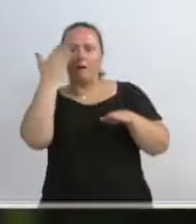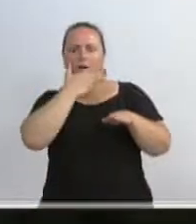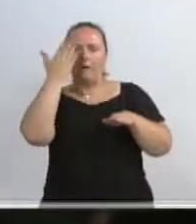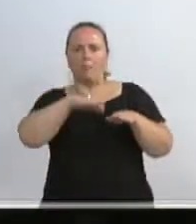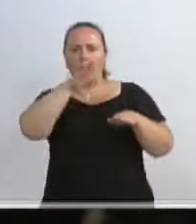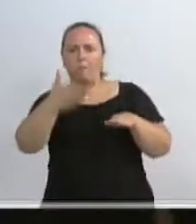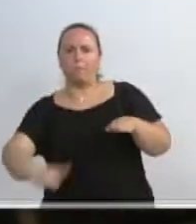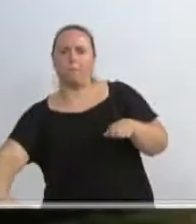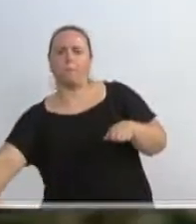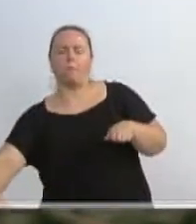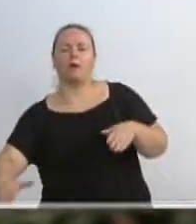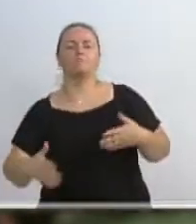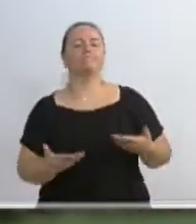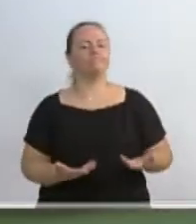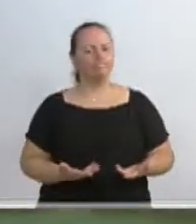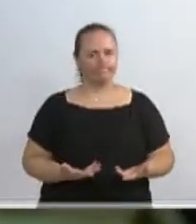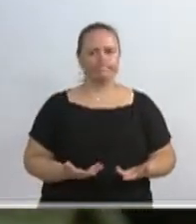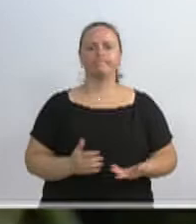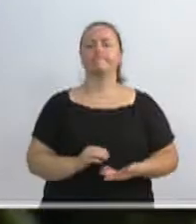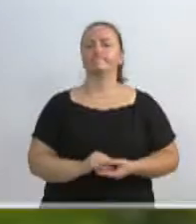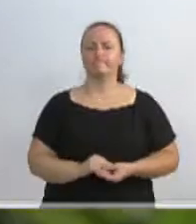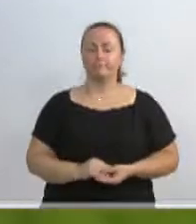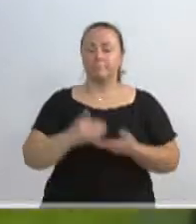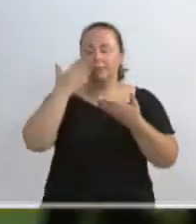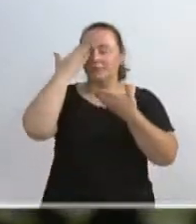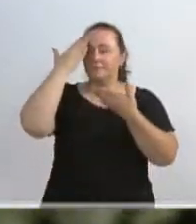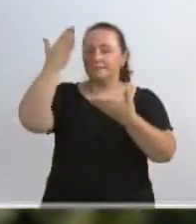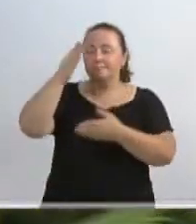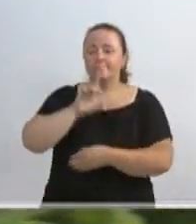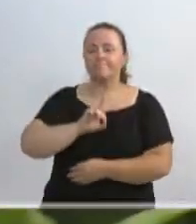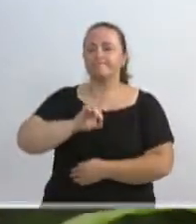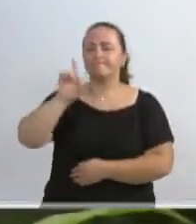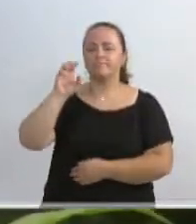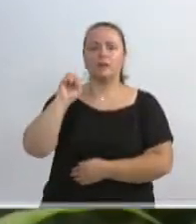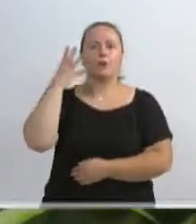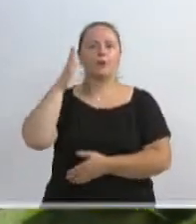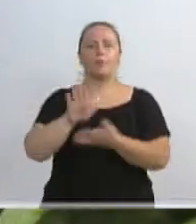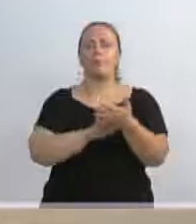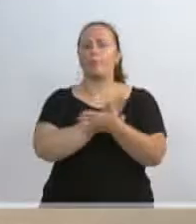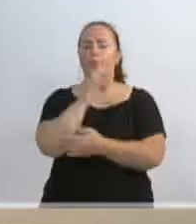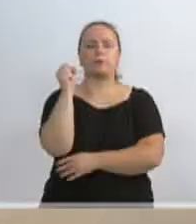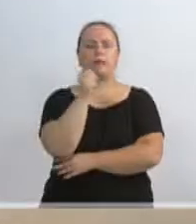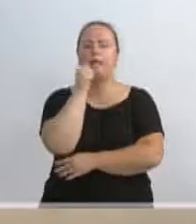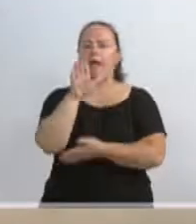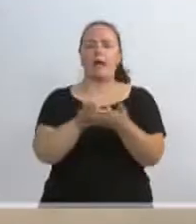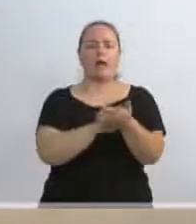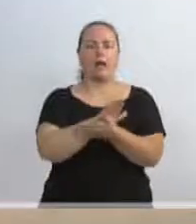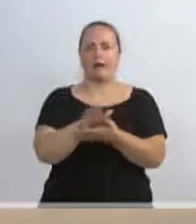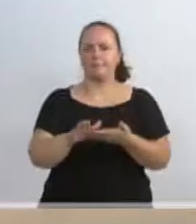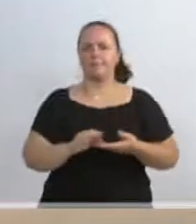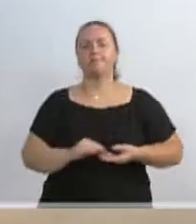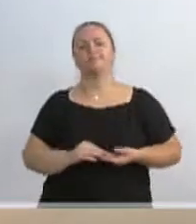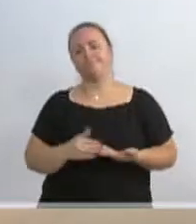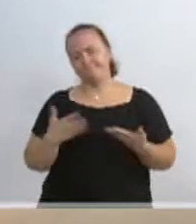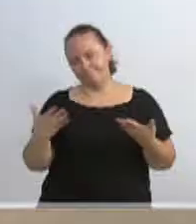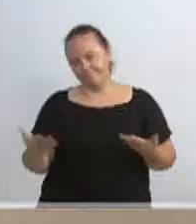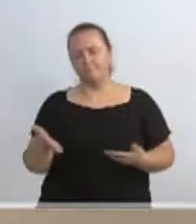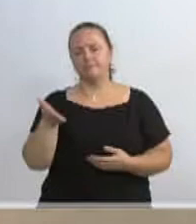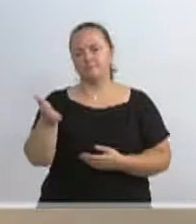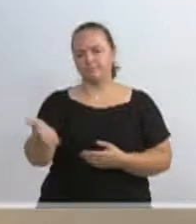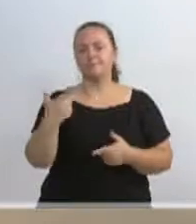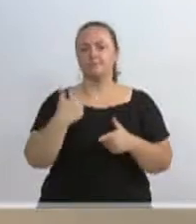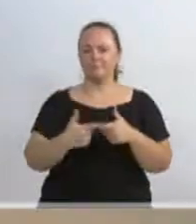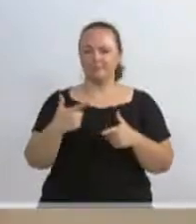buraco e acabou caindo embaixo financeira graças a deus não aconteceu nada de mais grave além desse problema que já é pontual na